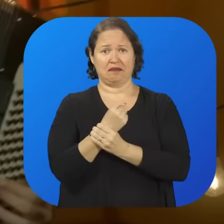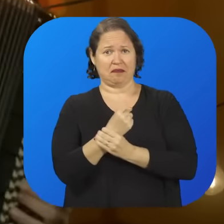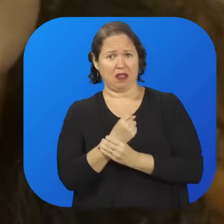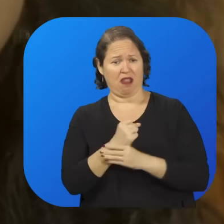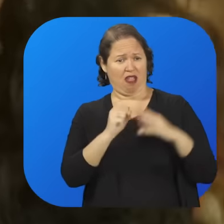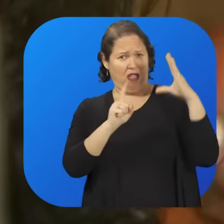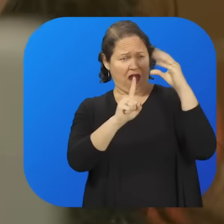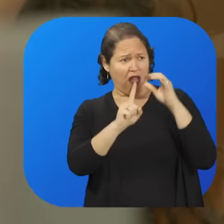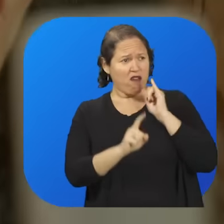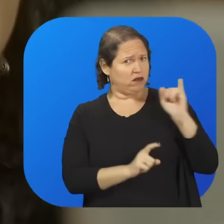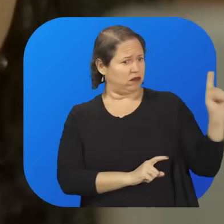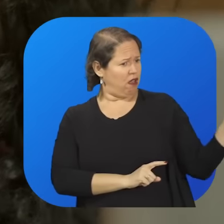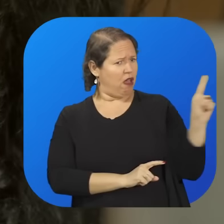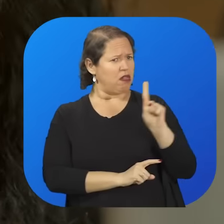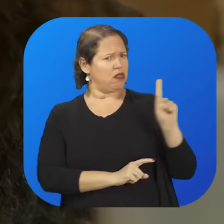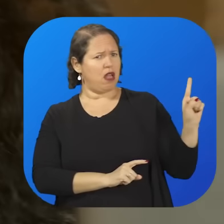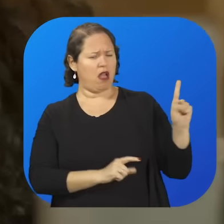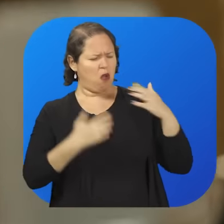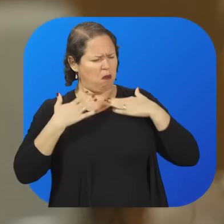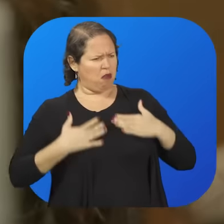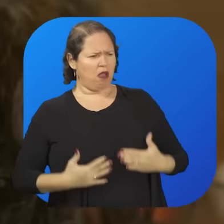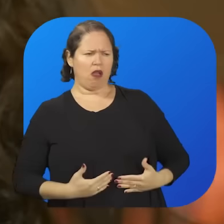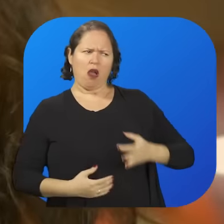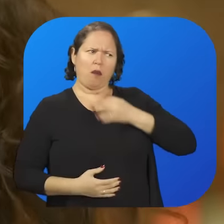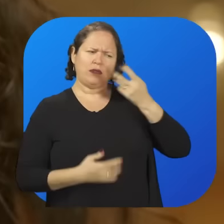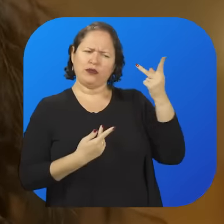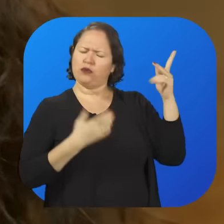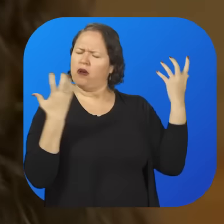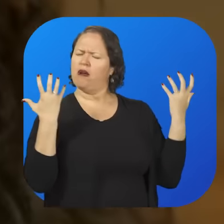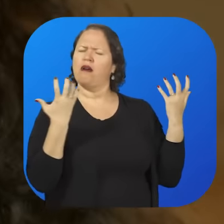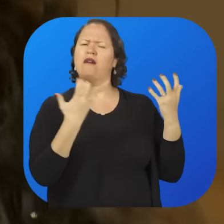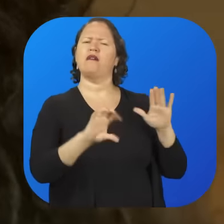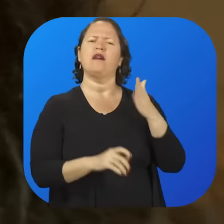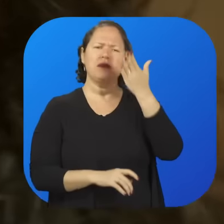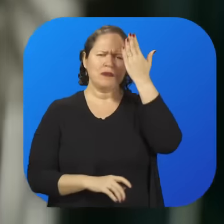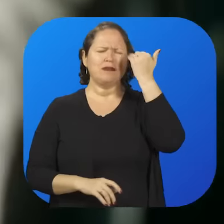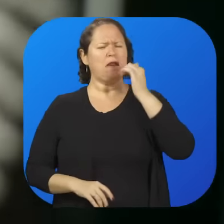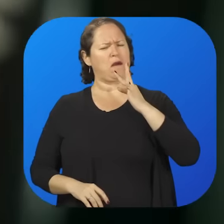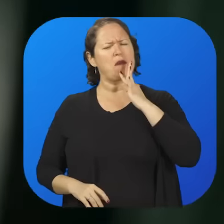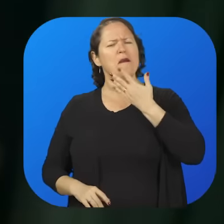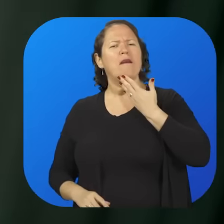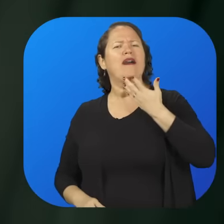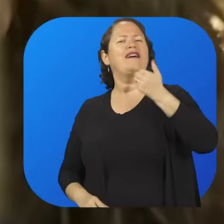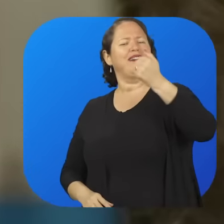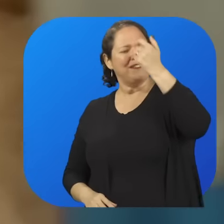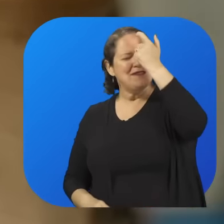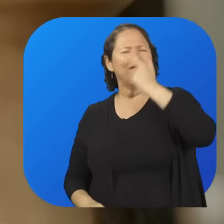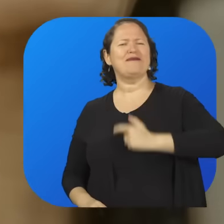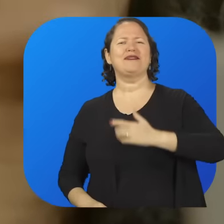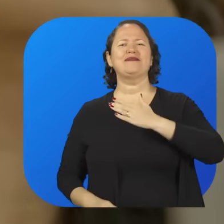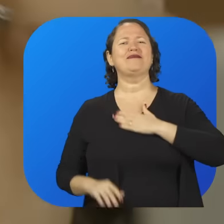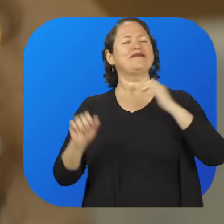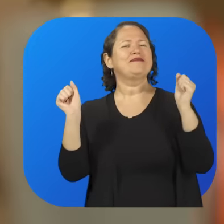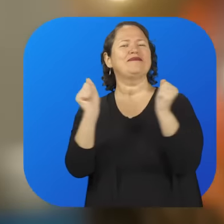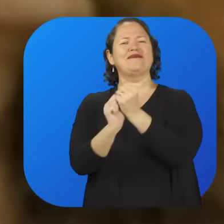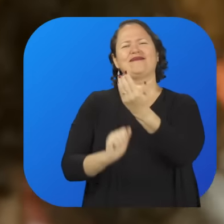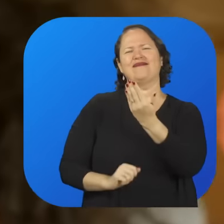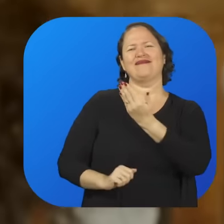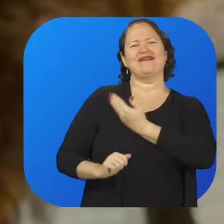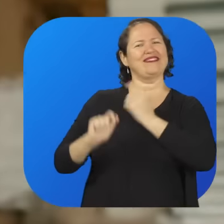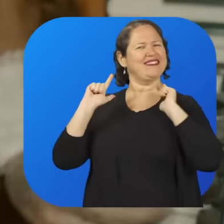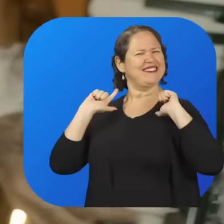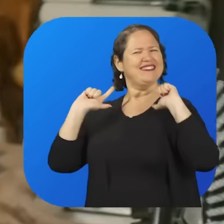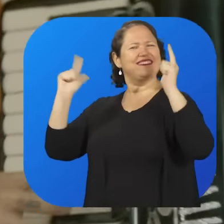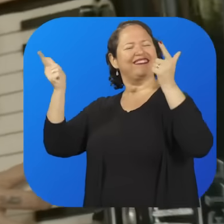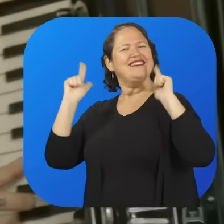paz. Não encoste em mim quando eu disser que não. Deixe minha roupa, não pedir sua opinião. Sei muito bem o que é melhor pra mim. Com